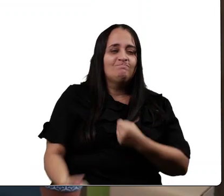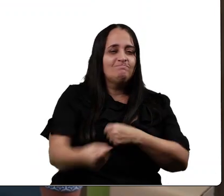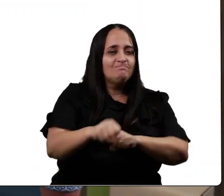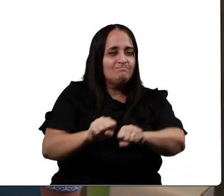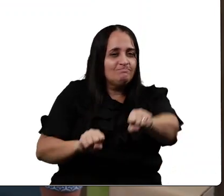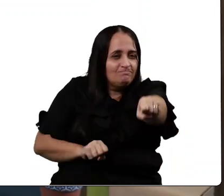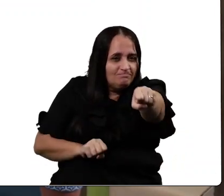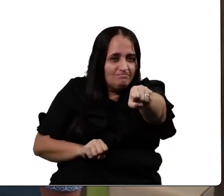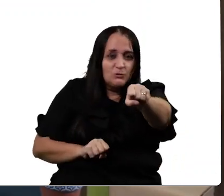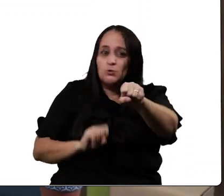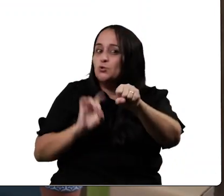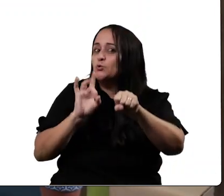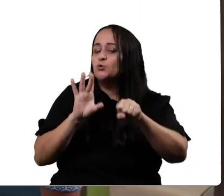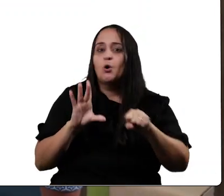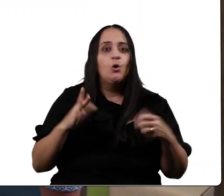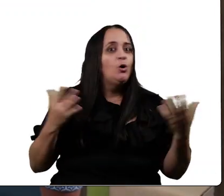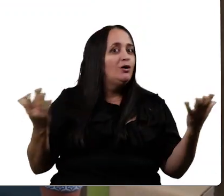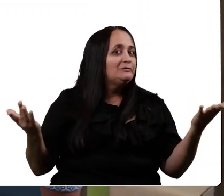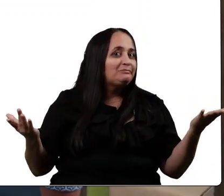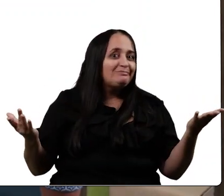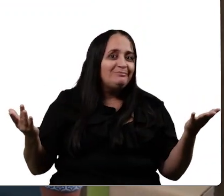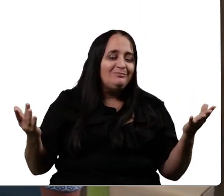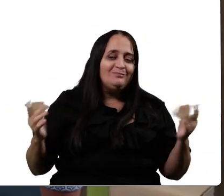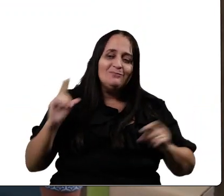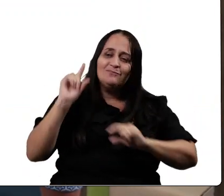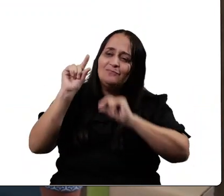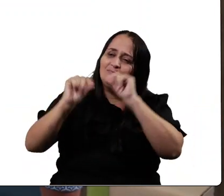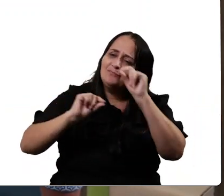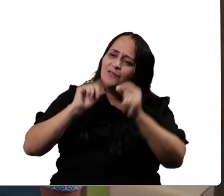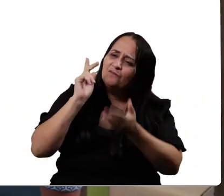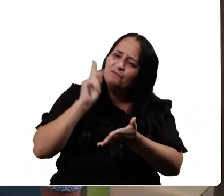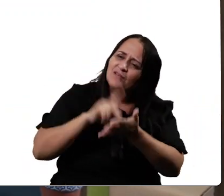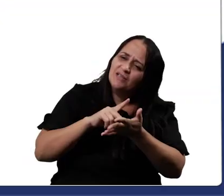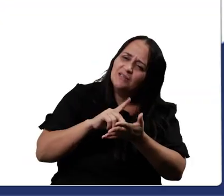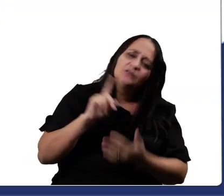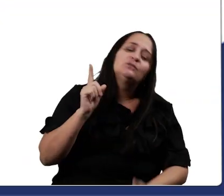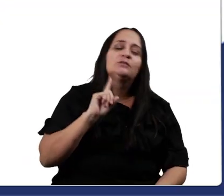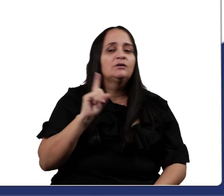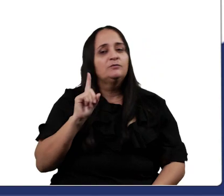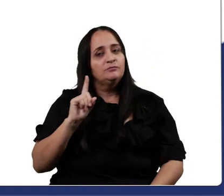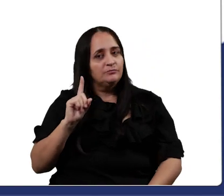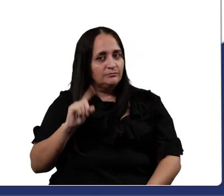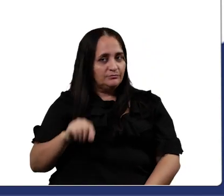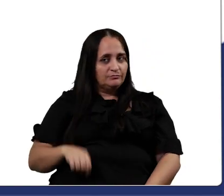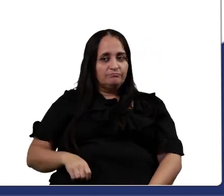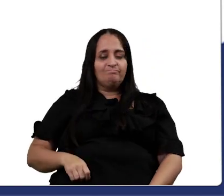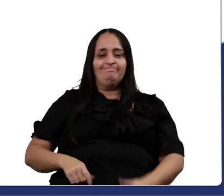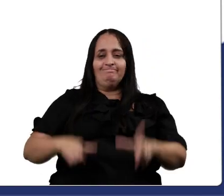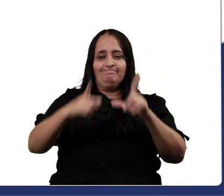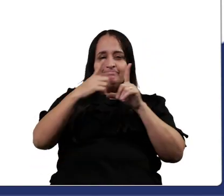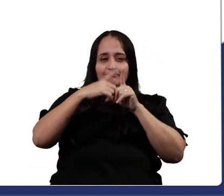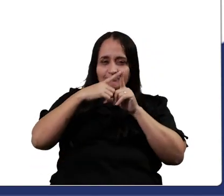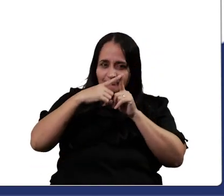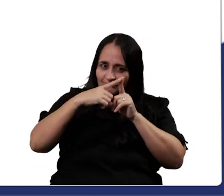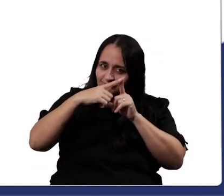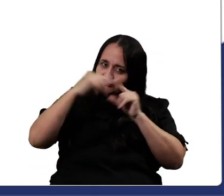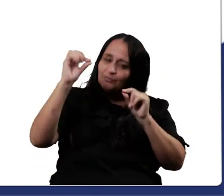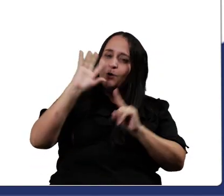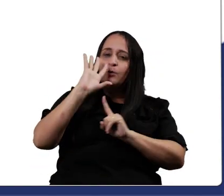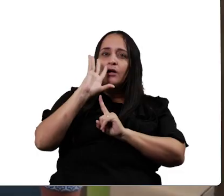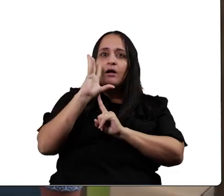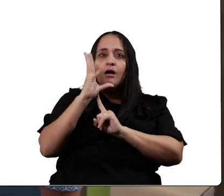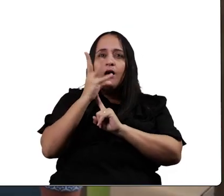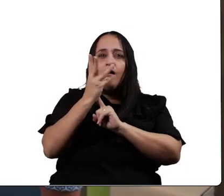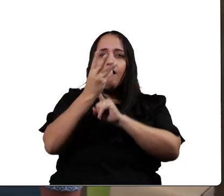nada. Mas será que esse fato é verdadeiro? Karatê, a arte marcial do